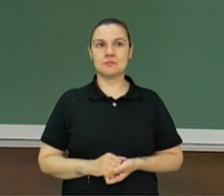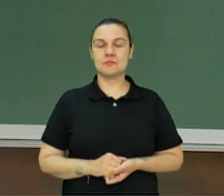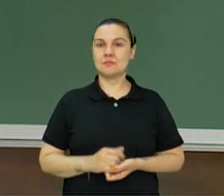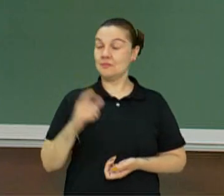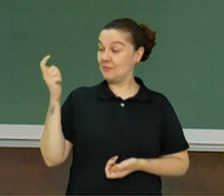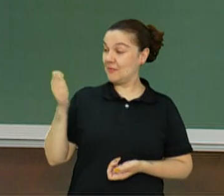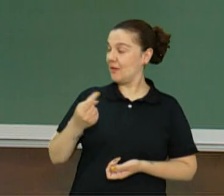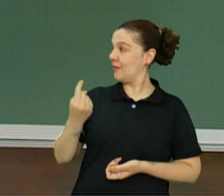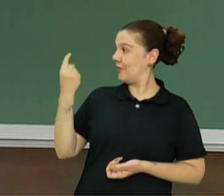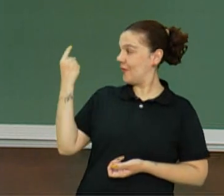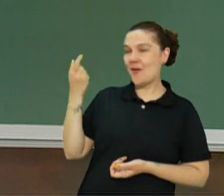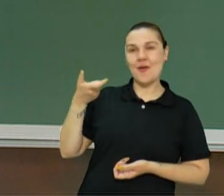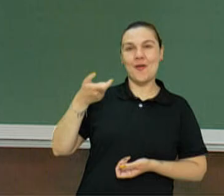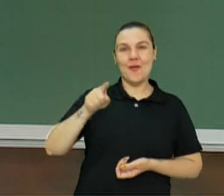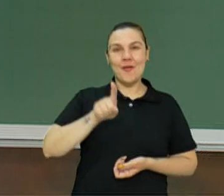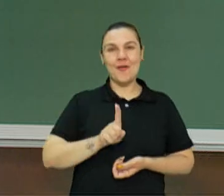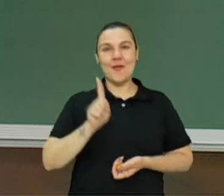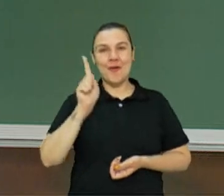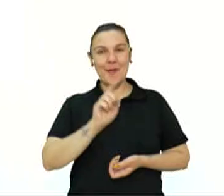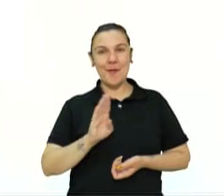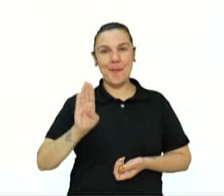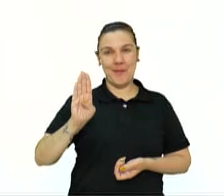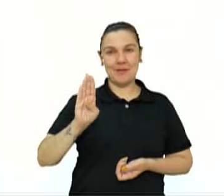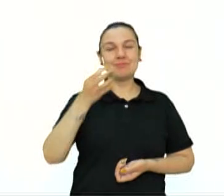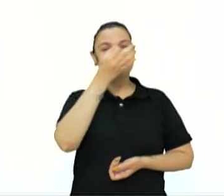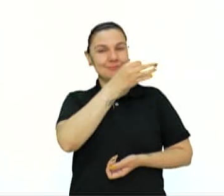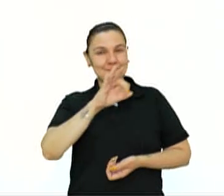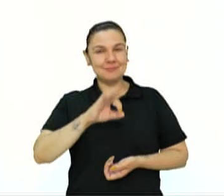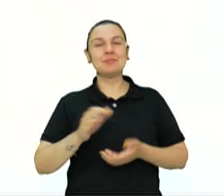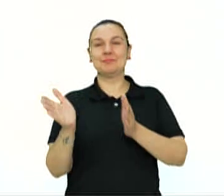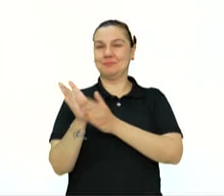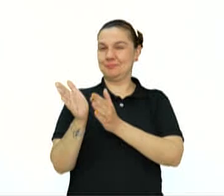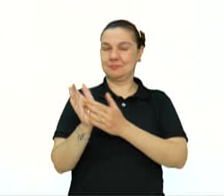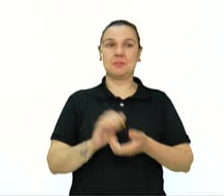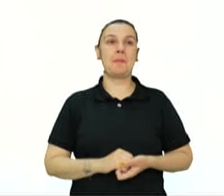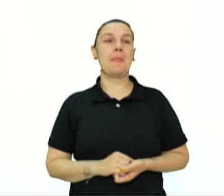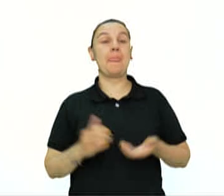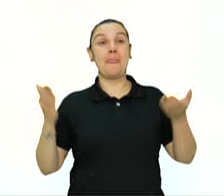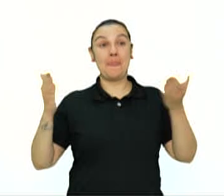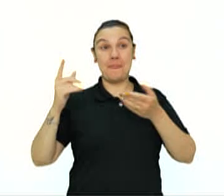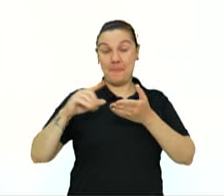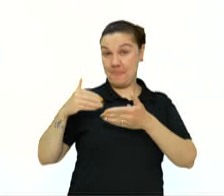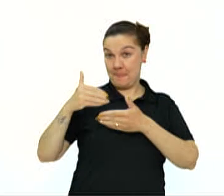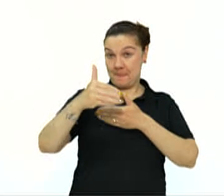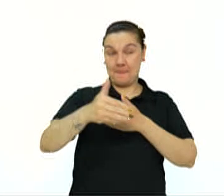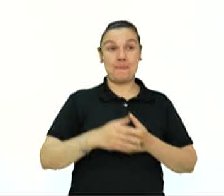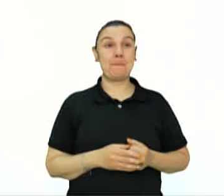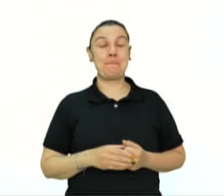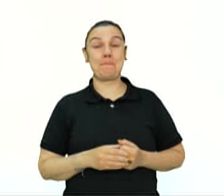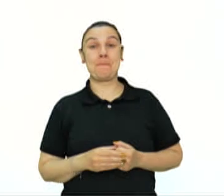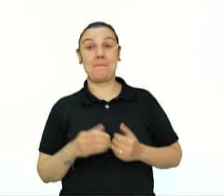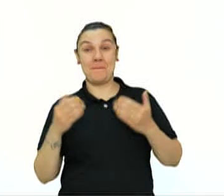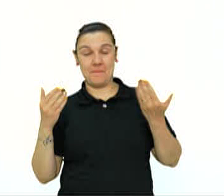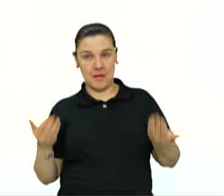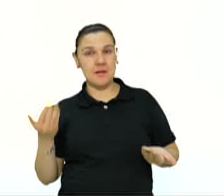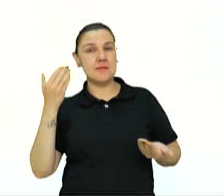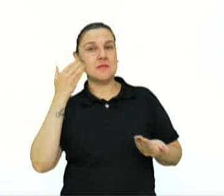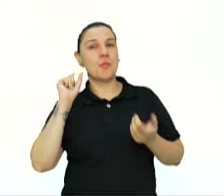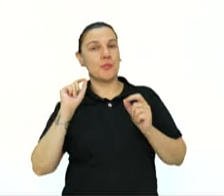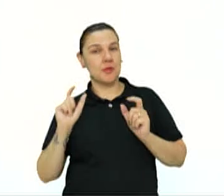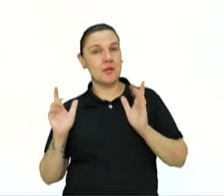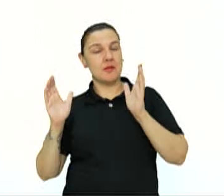Aí, pessoal, quem colocou lá a alternativa B, acertou. Parabéns. Vamos progredir. Então, nós sabemos o que é um